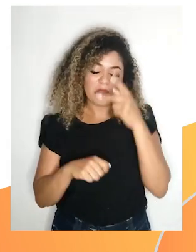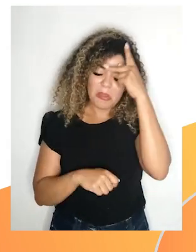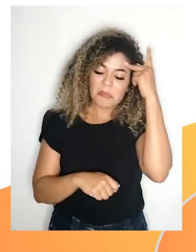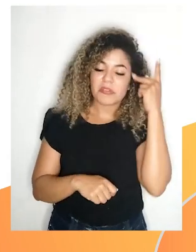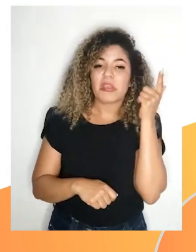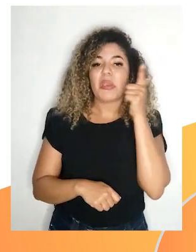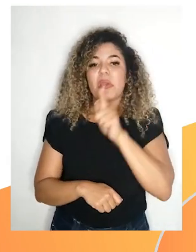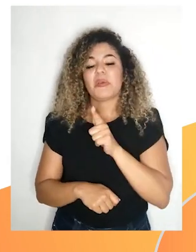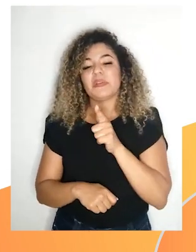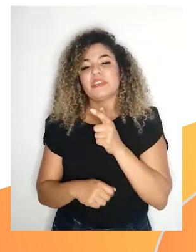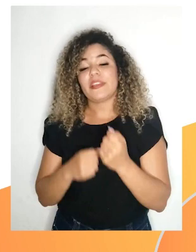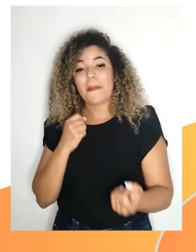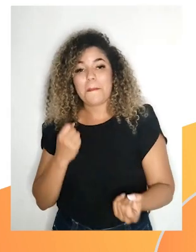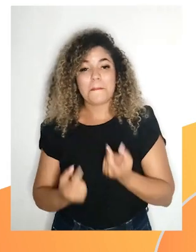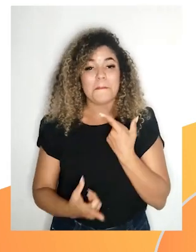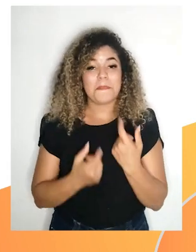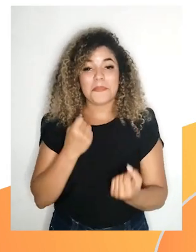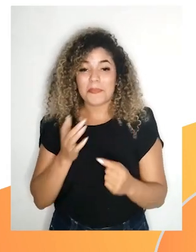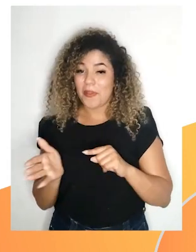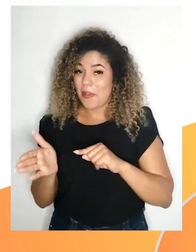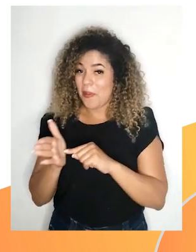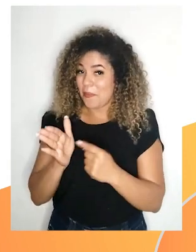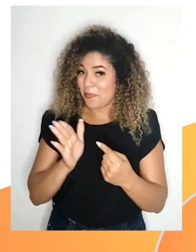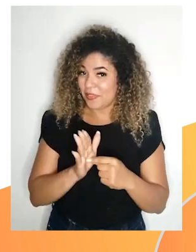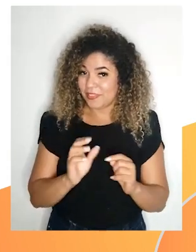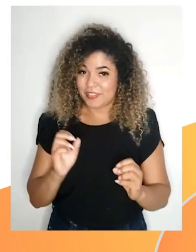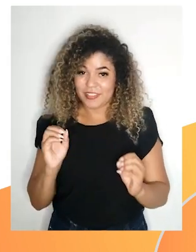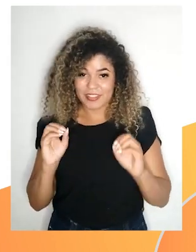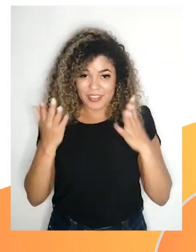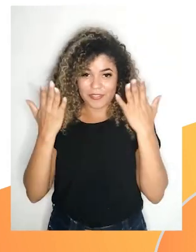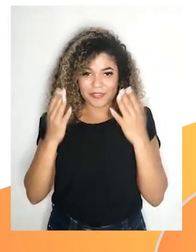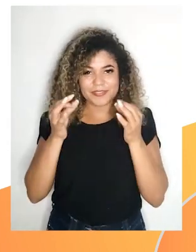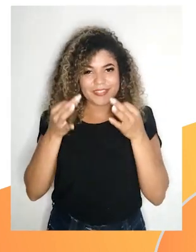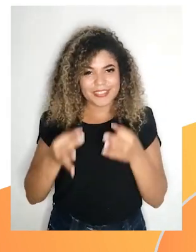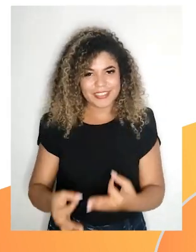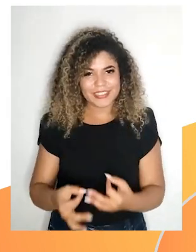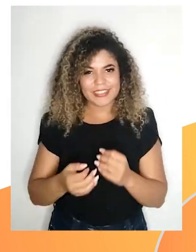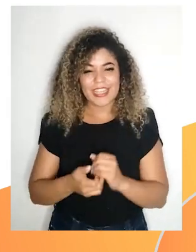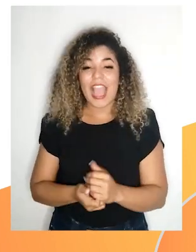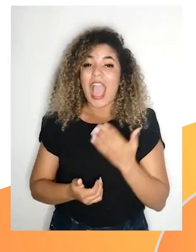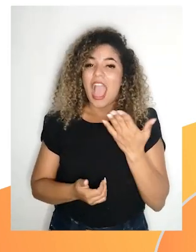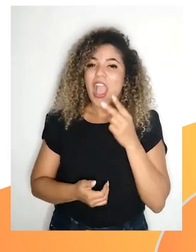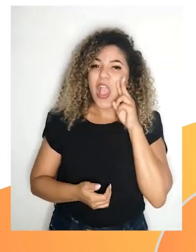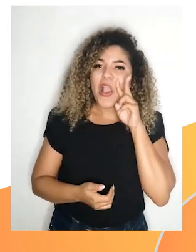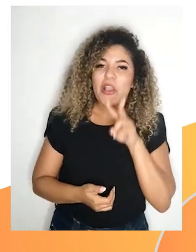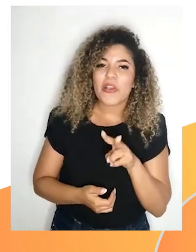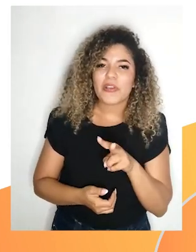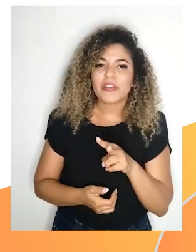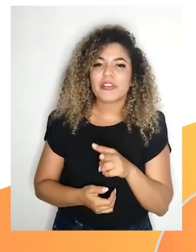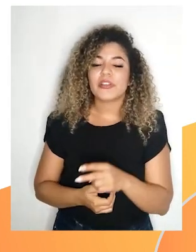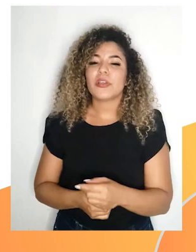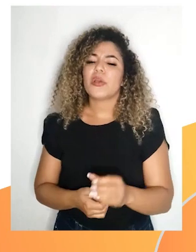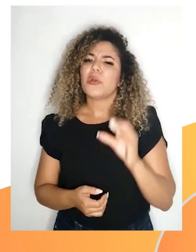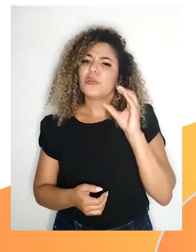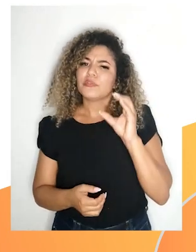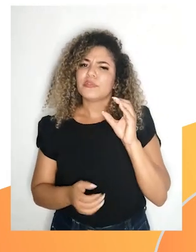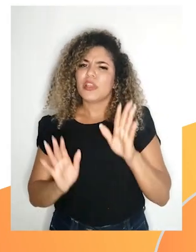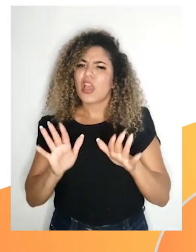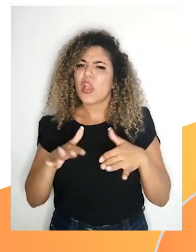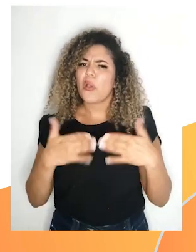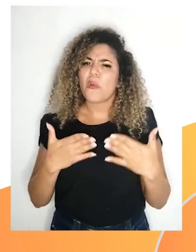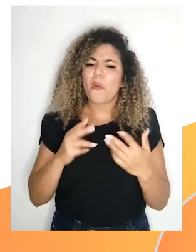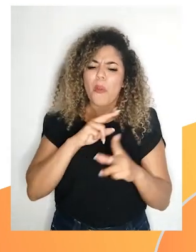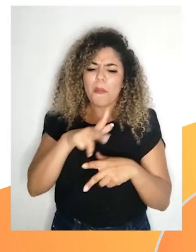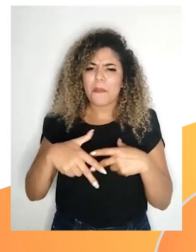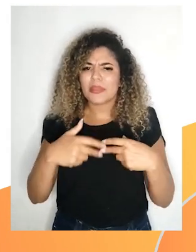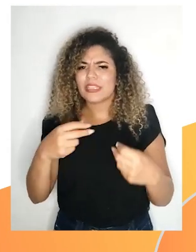tem de ganhar uma pipoca nessa festinha aí, certinho? Vamos ver o item C. Qual é o